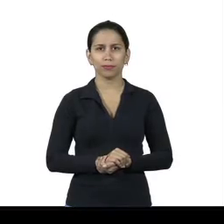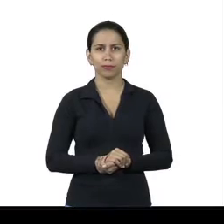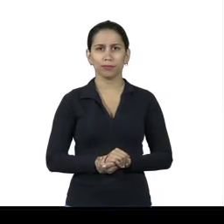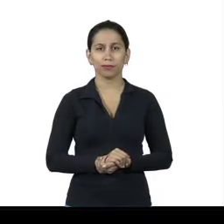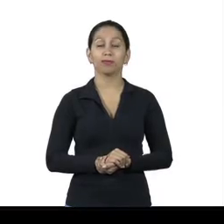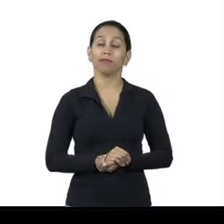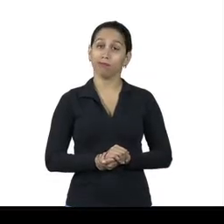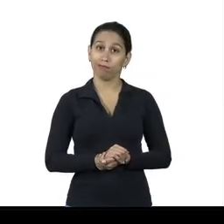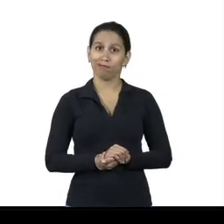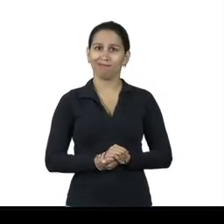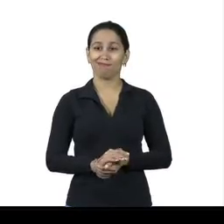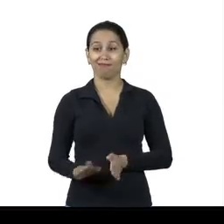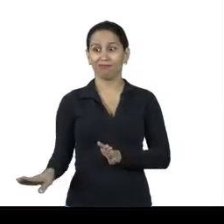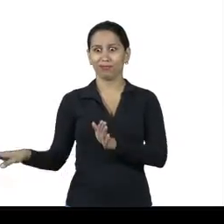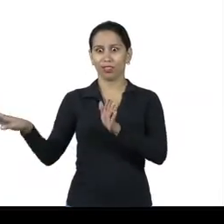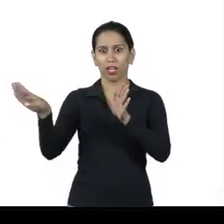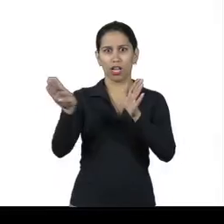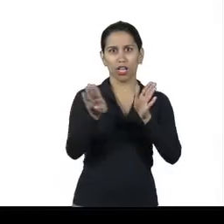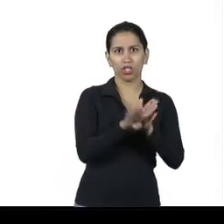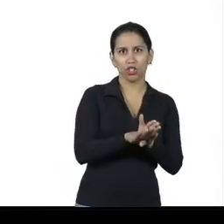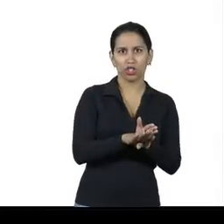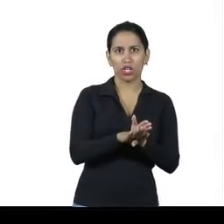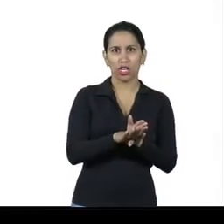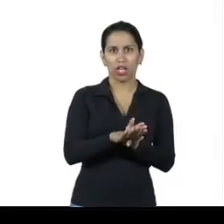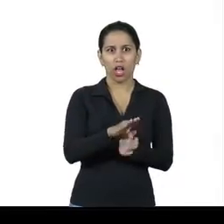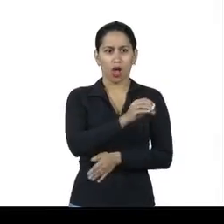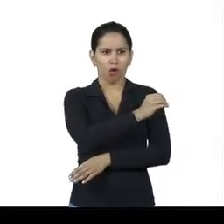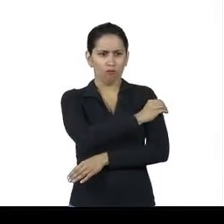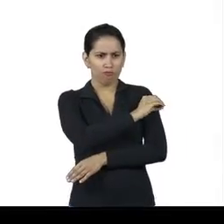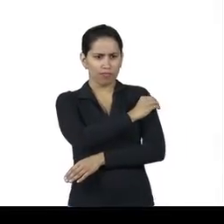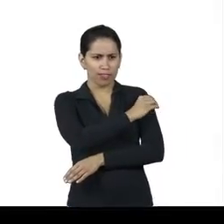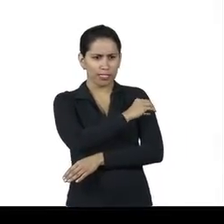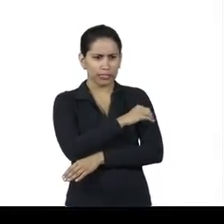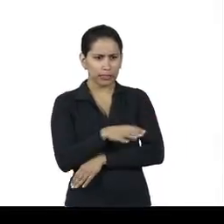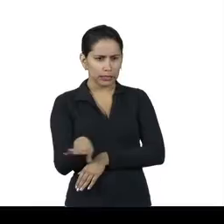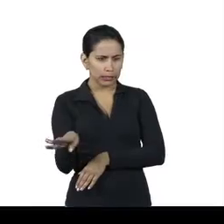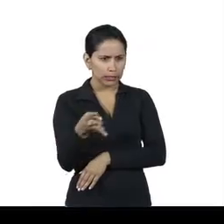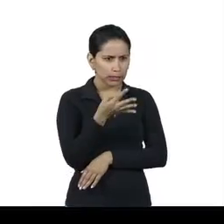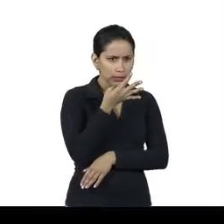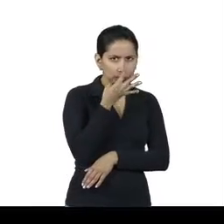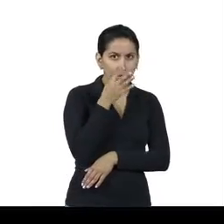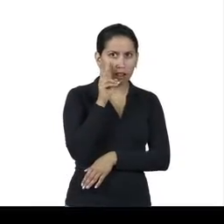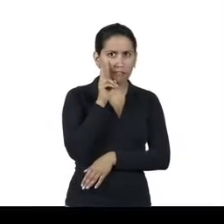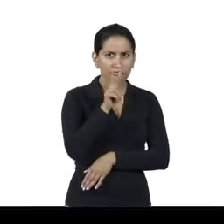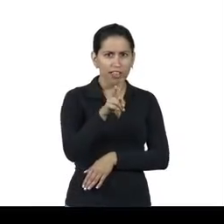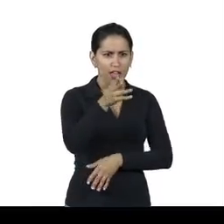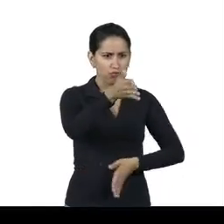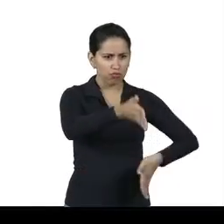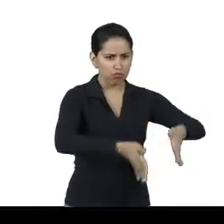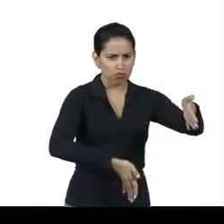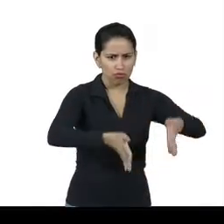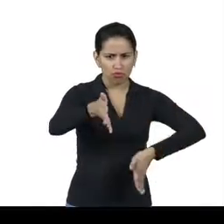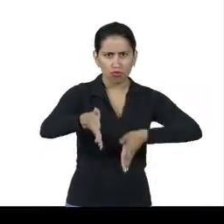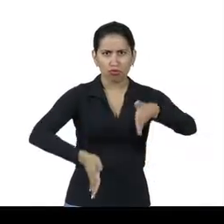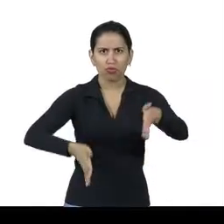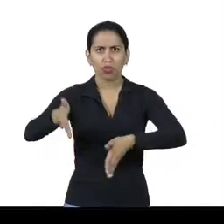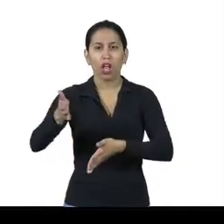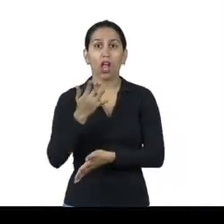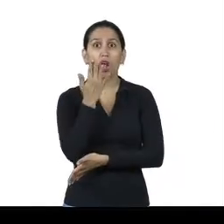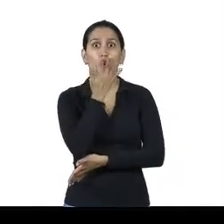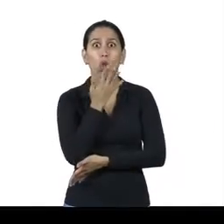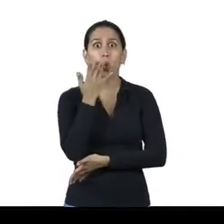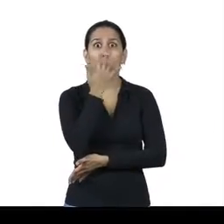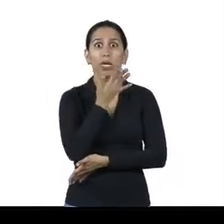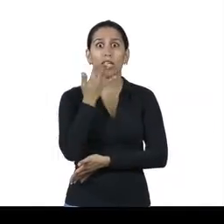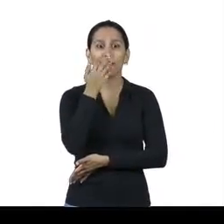Ao chegarmos na oficina de uma mineradora, essas faixas coloridas logo chamam a atenção. Elas indicam as vias por onde